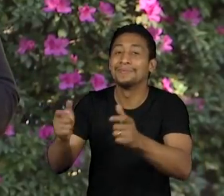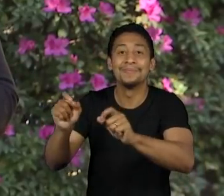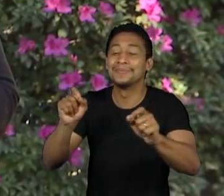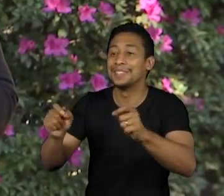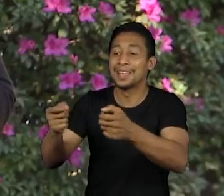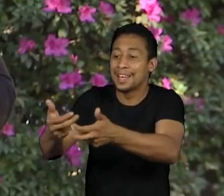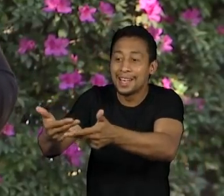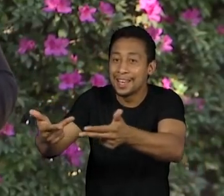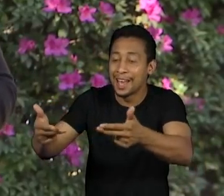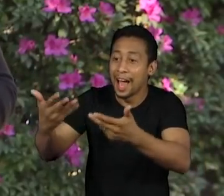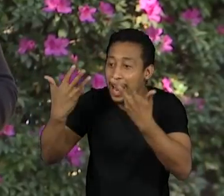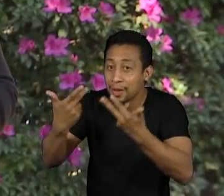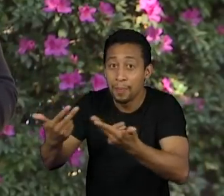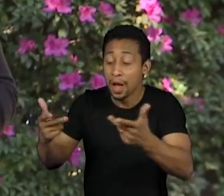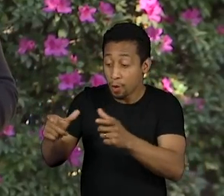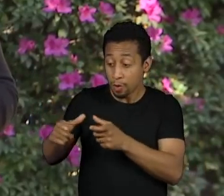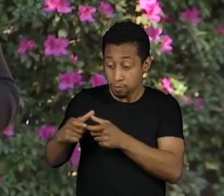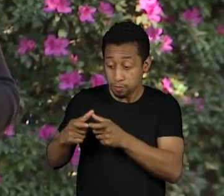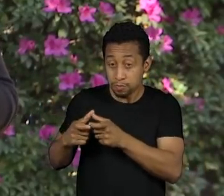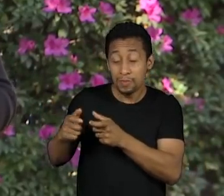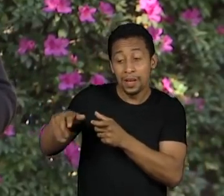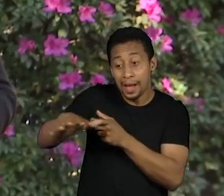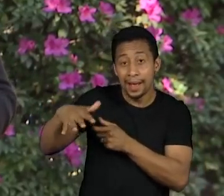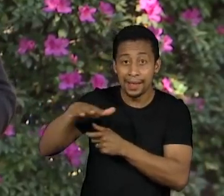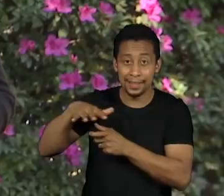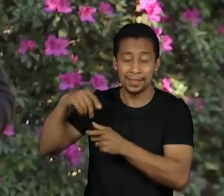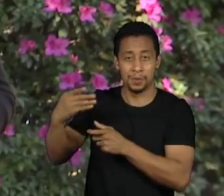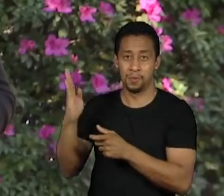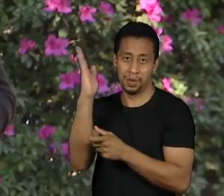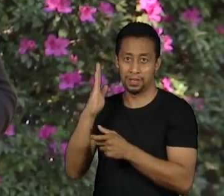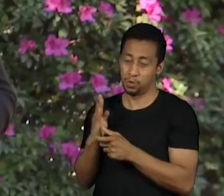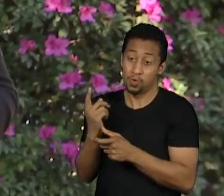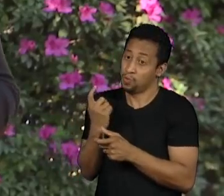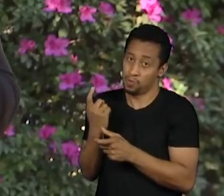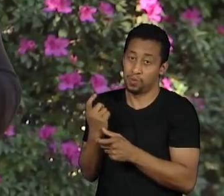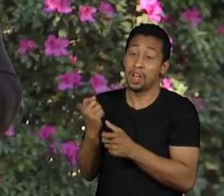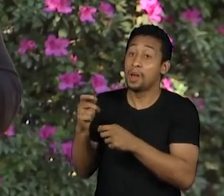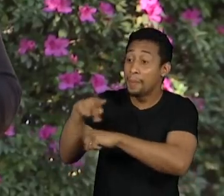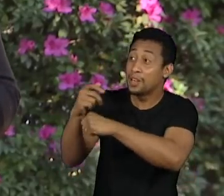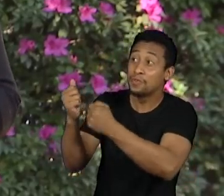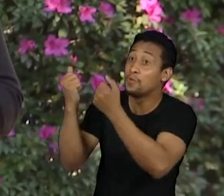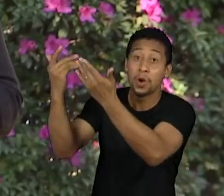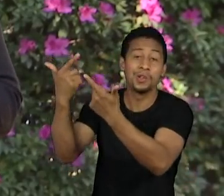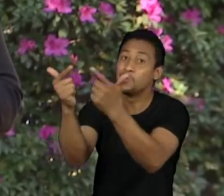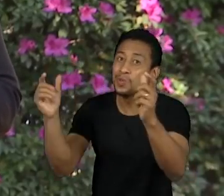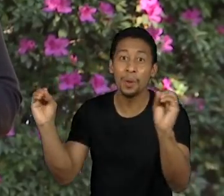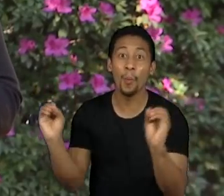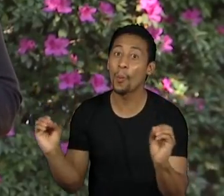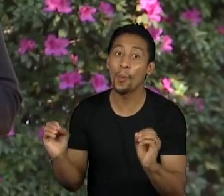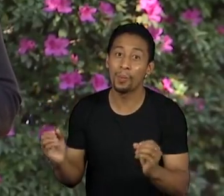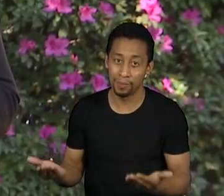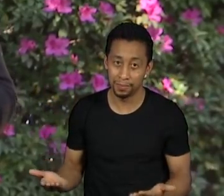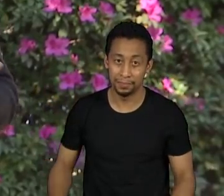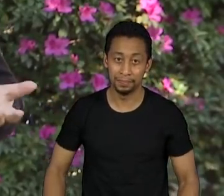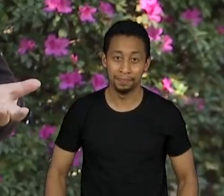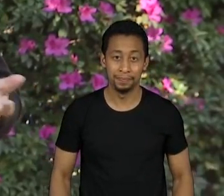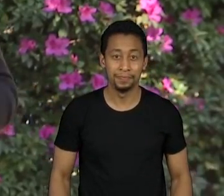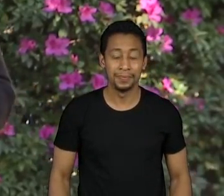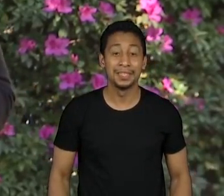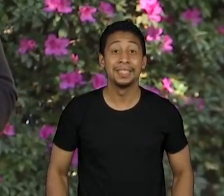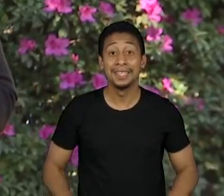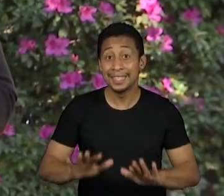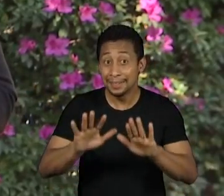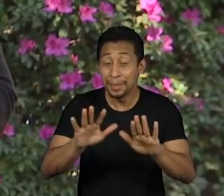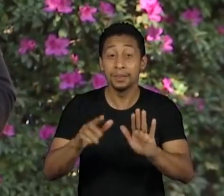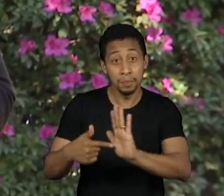espécies endêmicas, que ocorrem em uma determinada região do país e em nenhum outro lugar do planeta. Caso